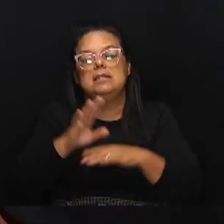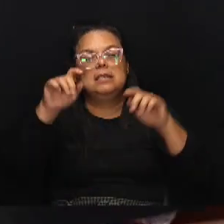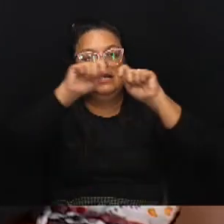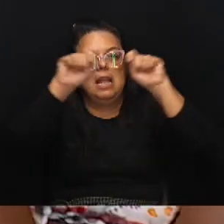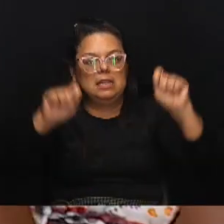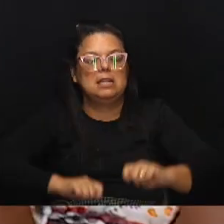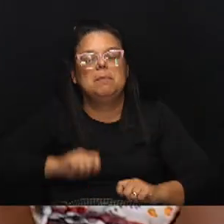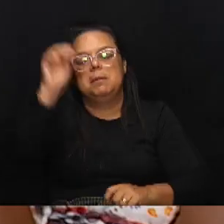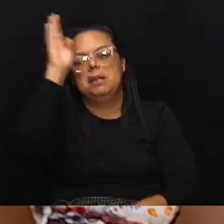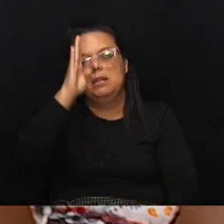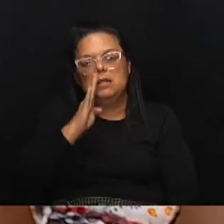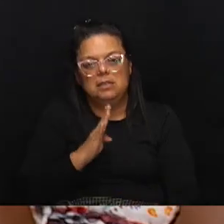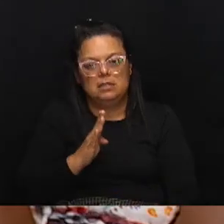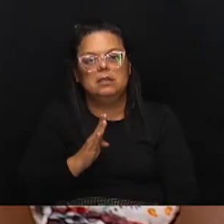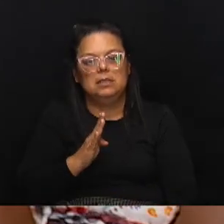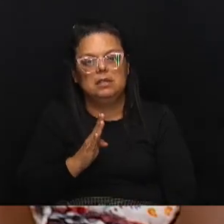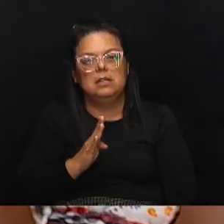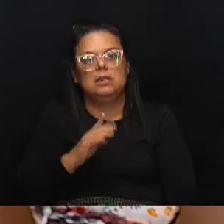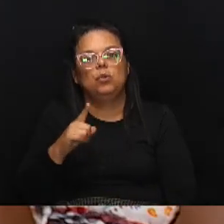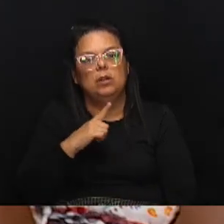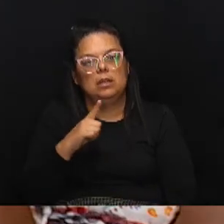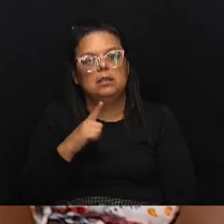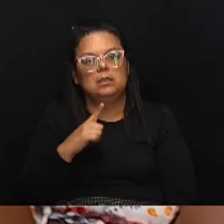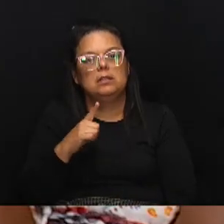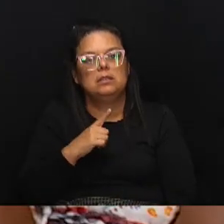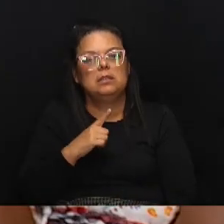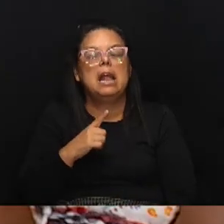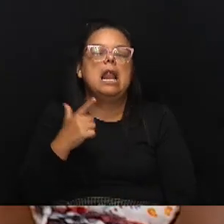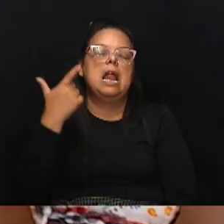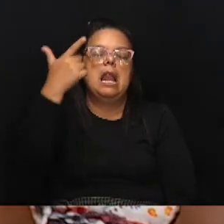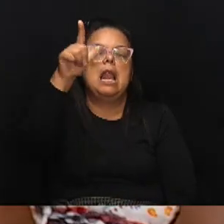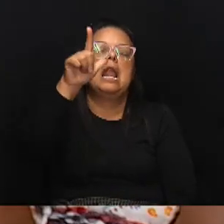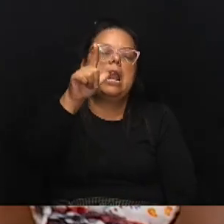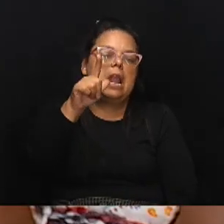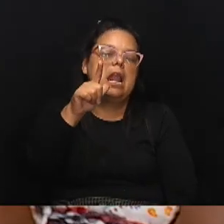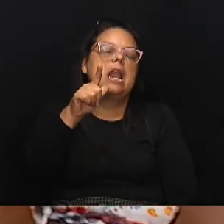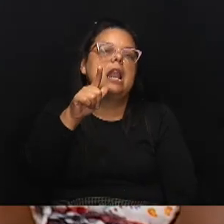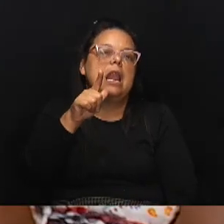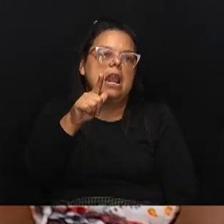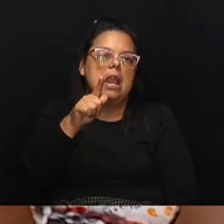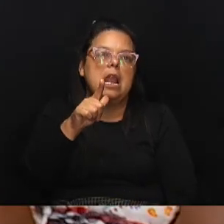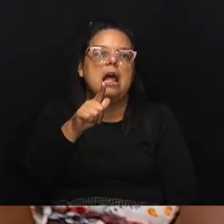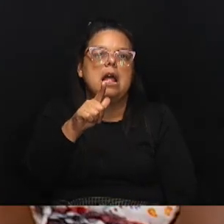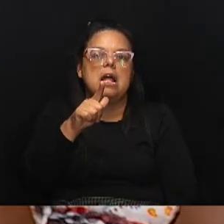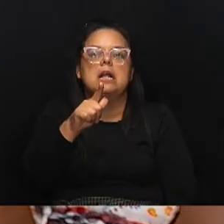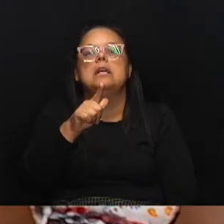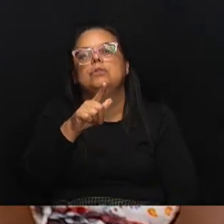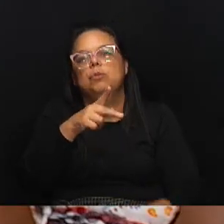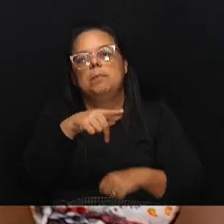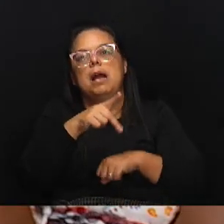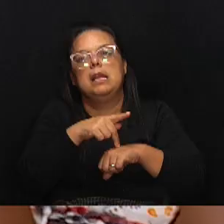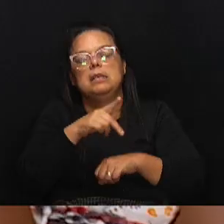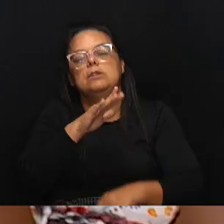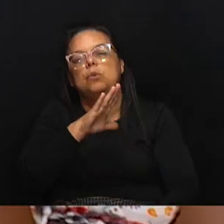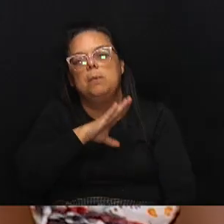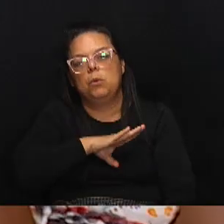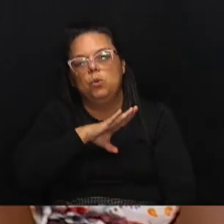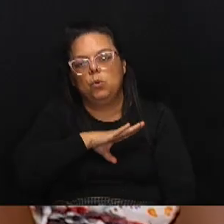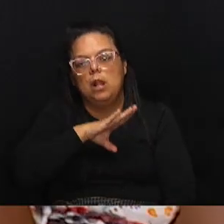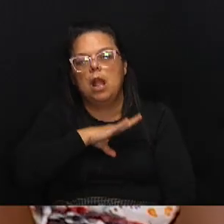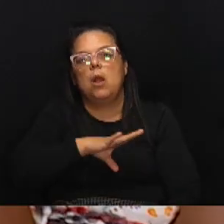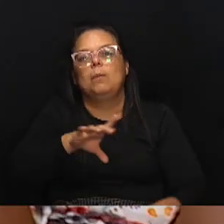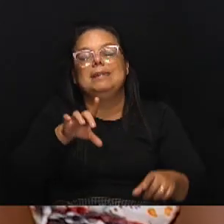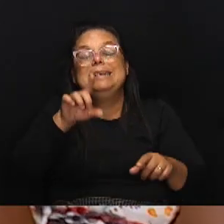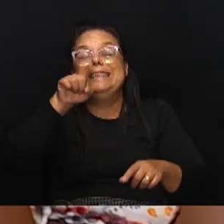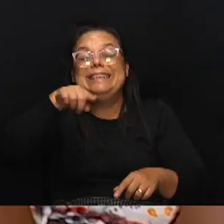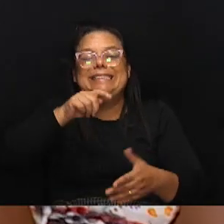brasileiro, ele vem, né, de Portugal, né, as tradições lusos, e que são tradições que exigem da